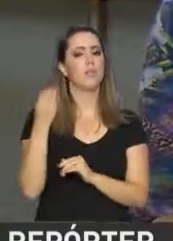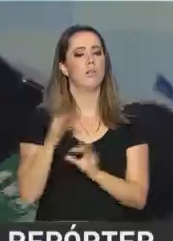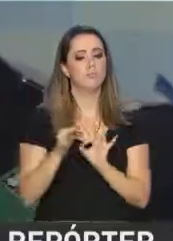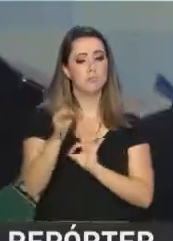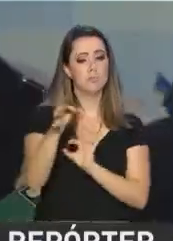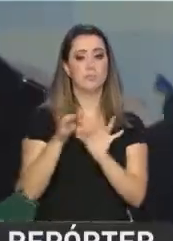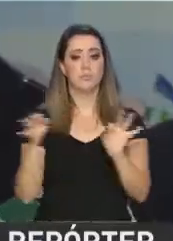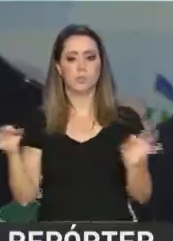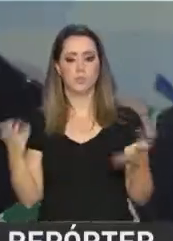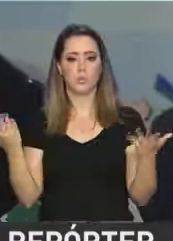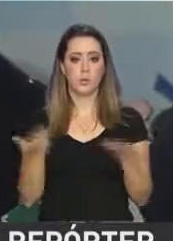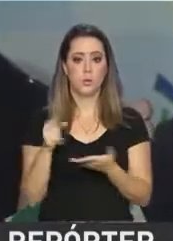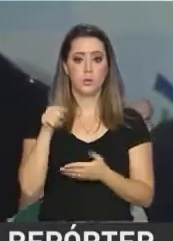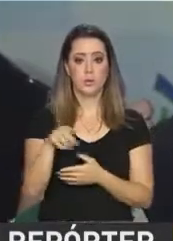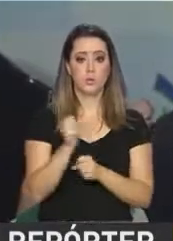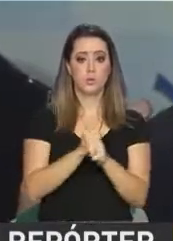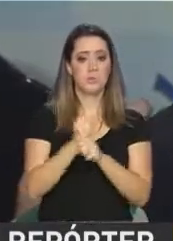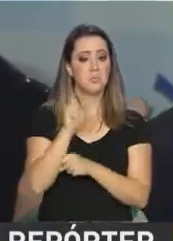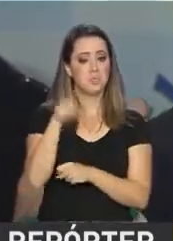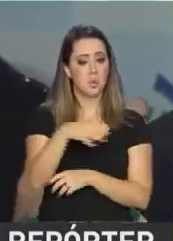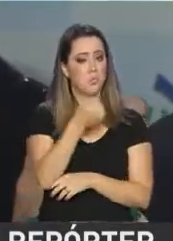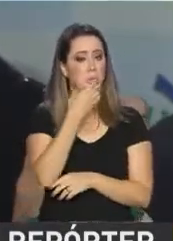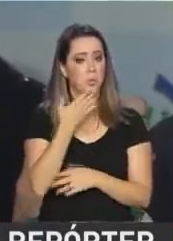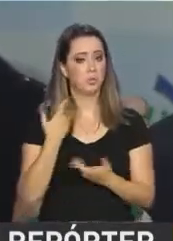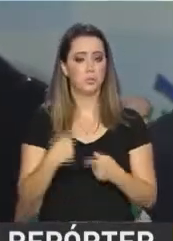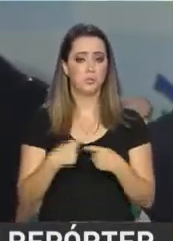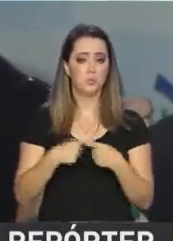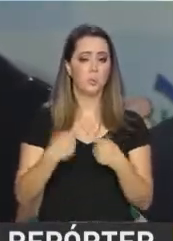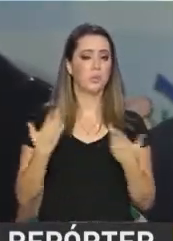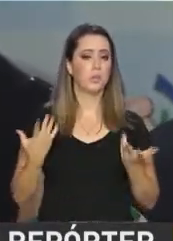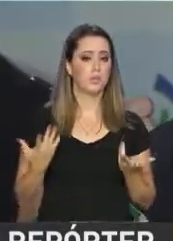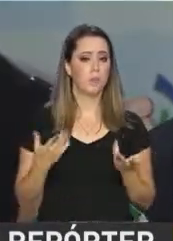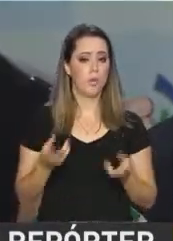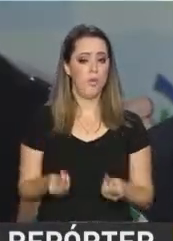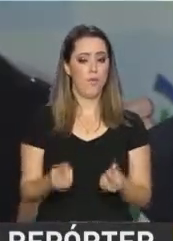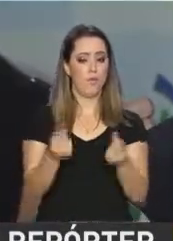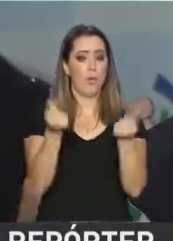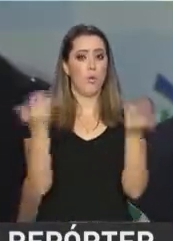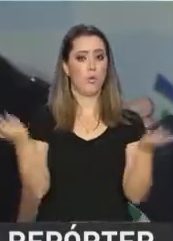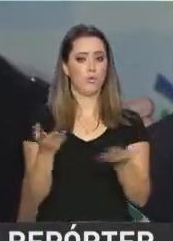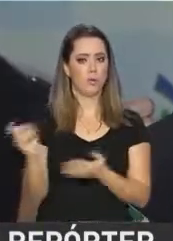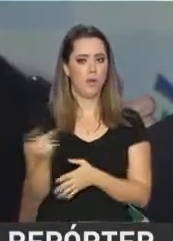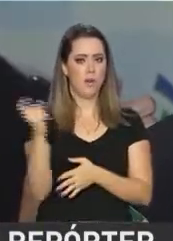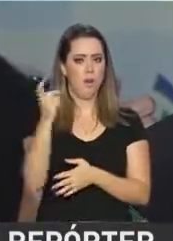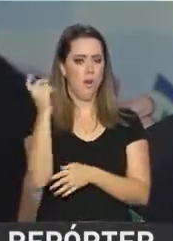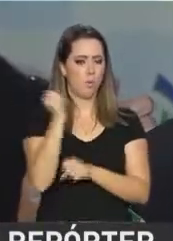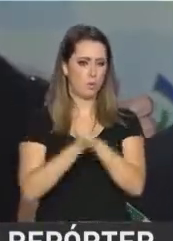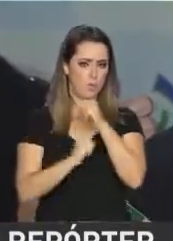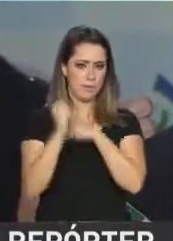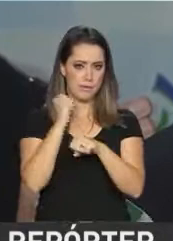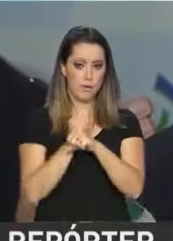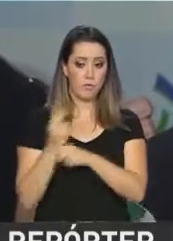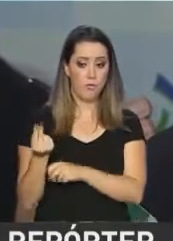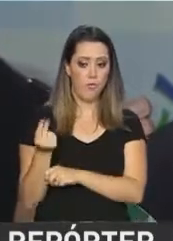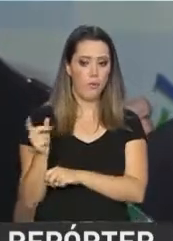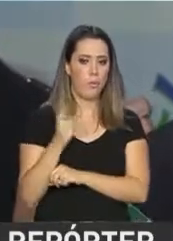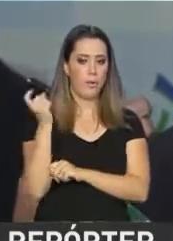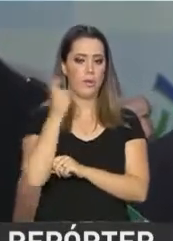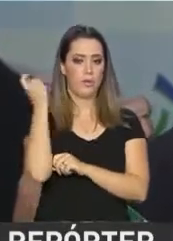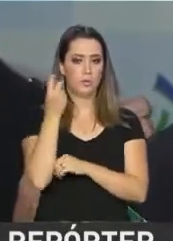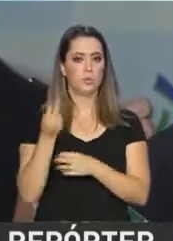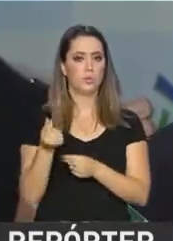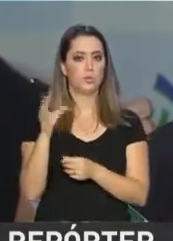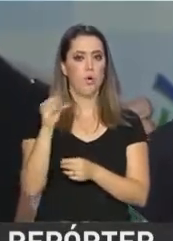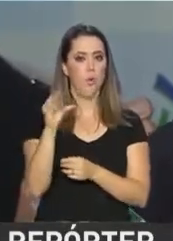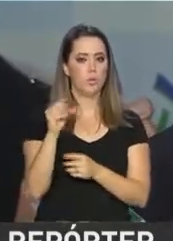plantada a produção de algodão e também excepcional e isso é em função basicamente a rentabilidade que nós tivemos no ano passado o ano passado foi um ano de alta rentabilidade